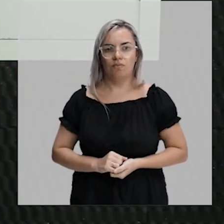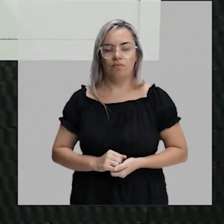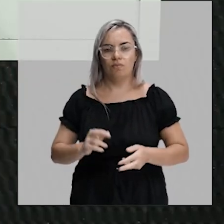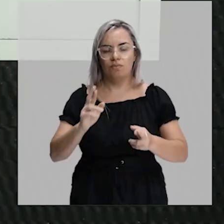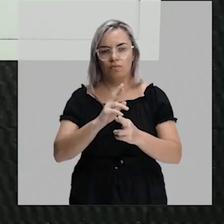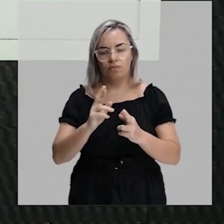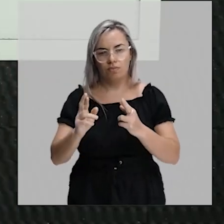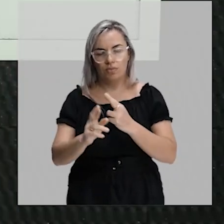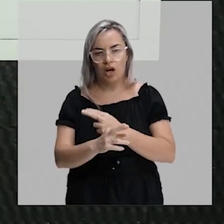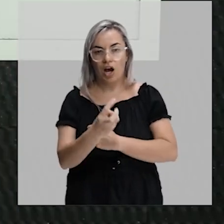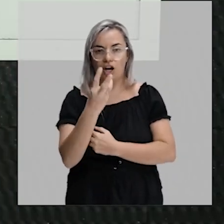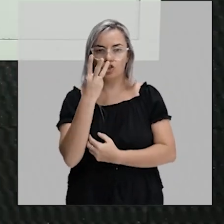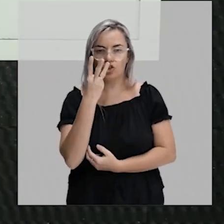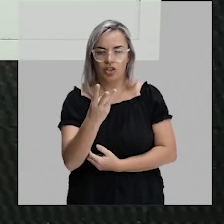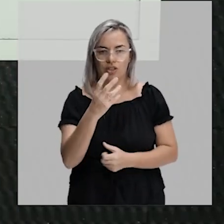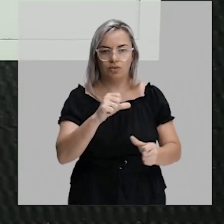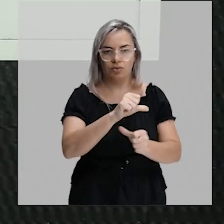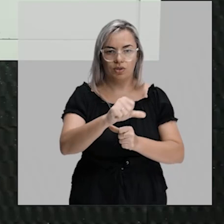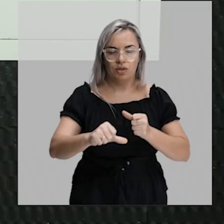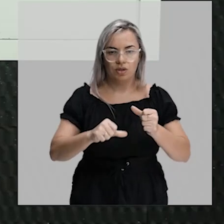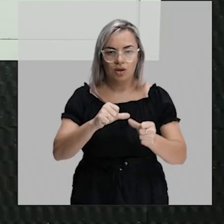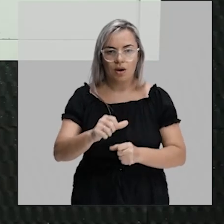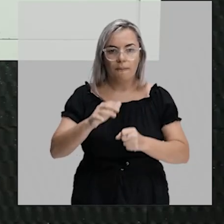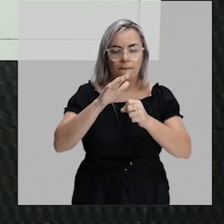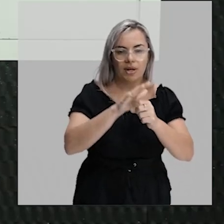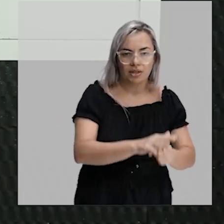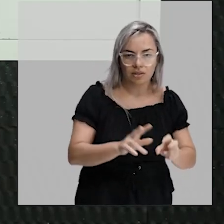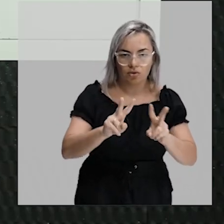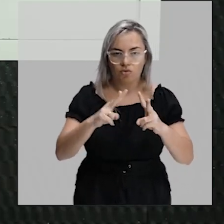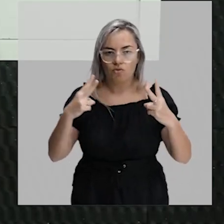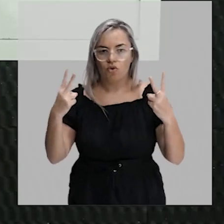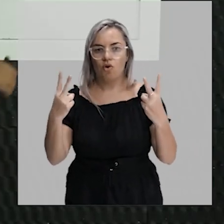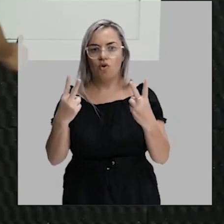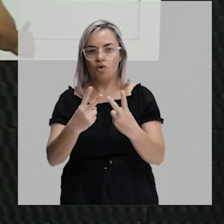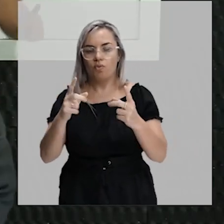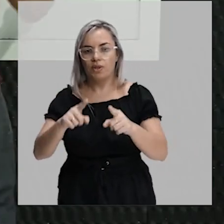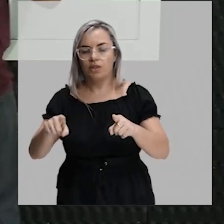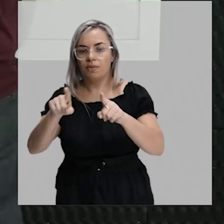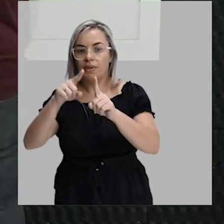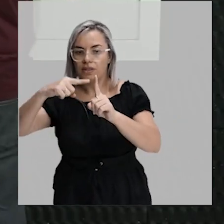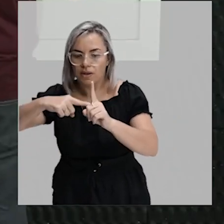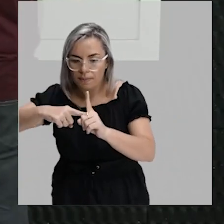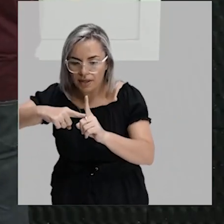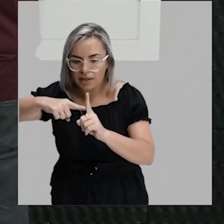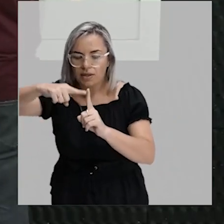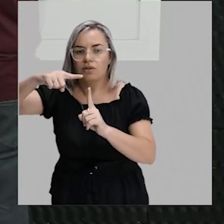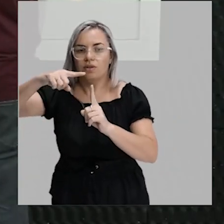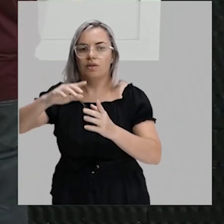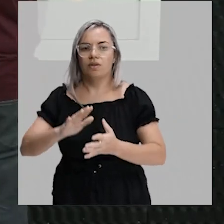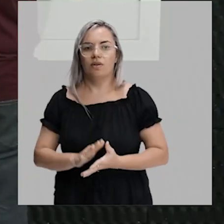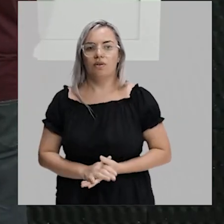as três variáveis, né? Pressão, volume e temperatura. Né? Então, a equação geral